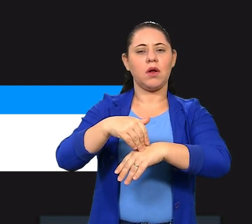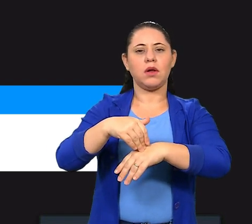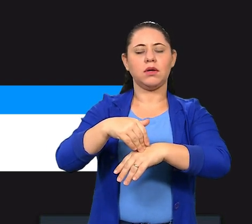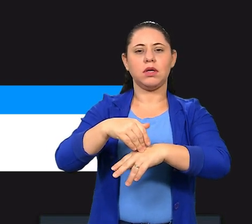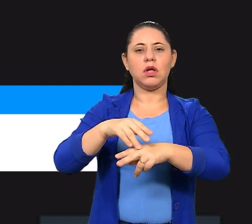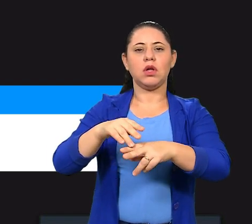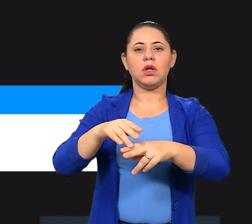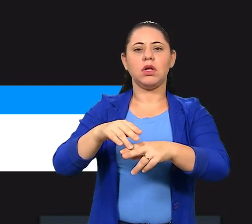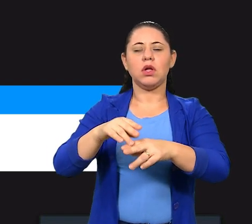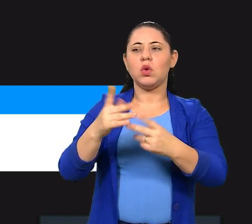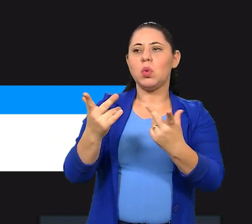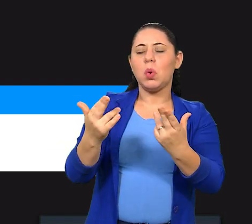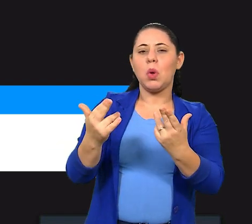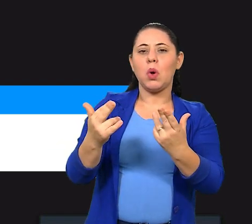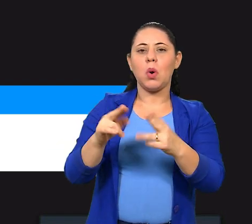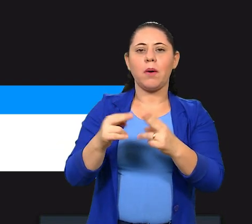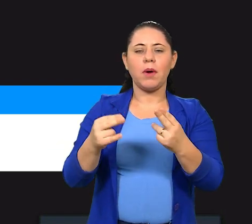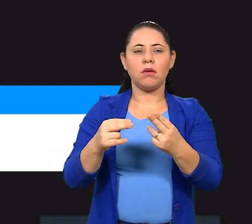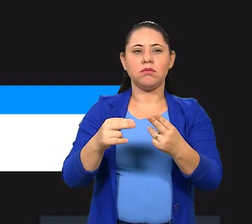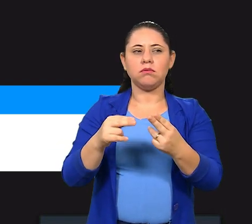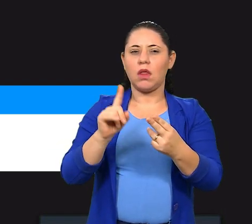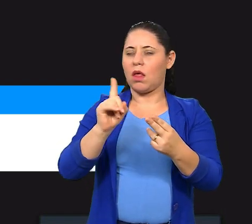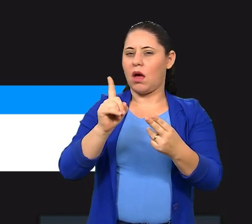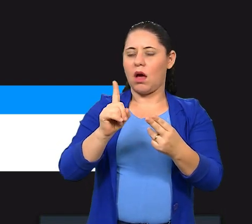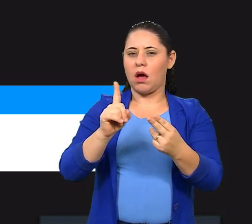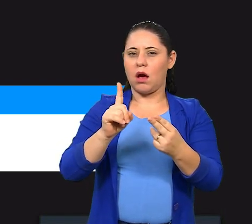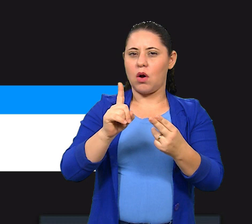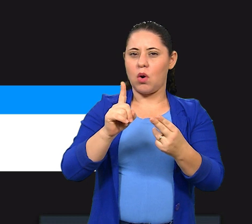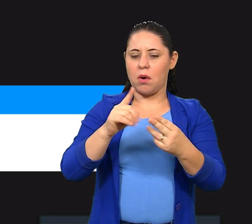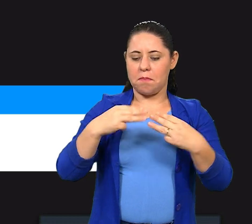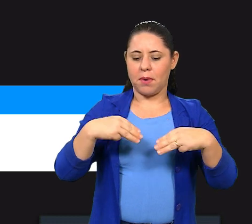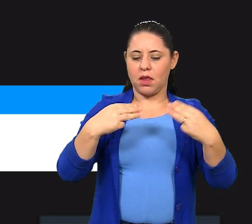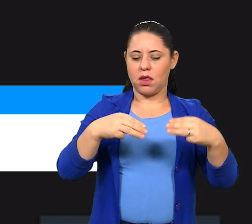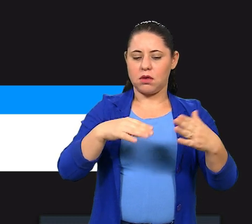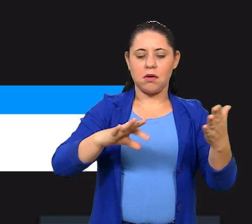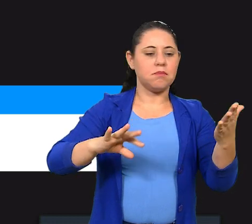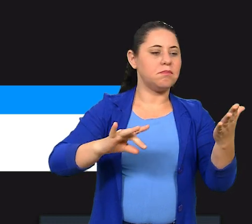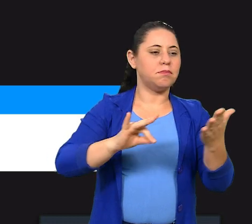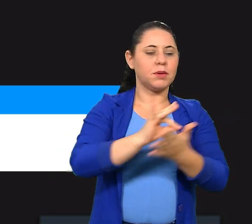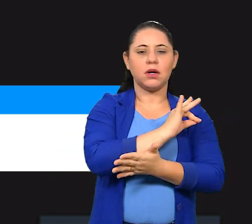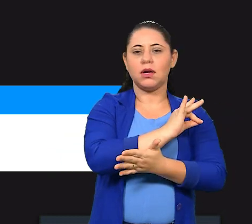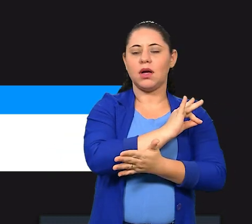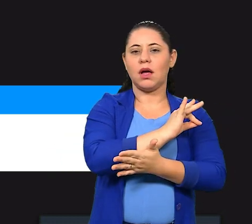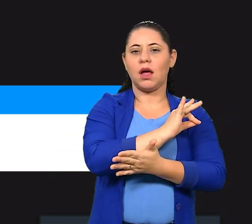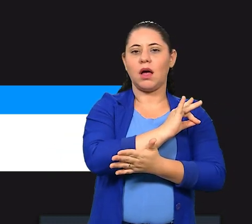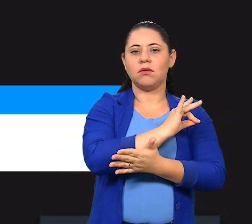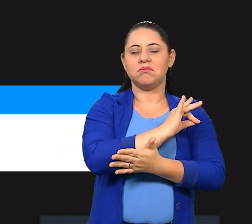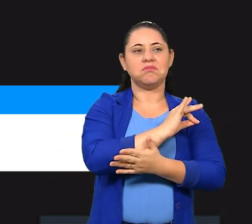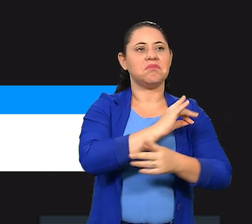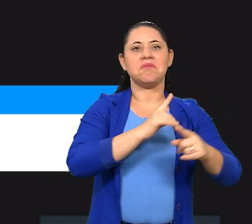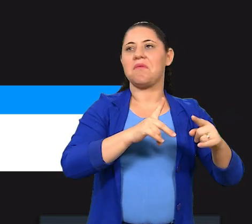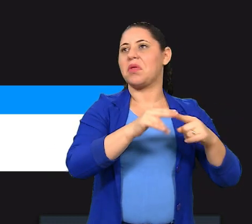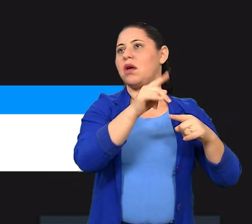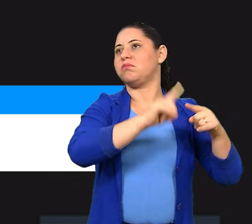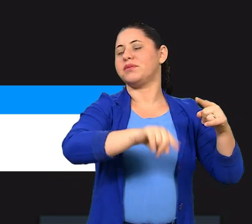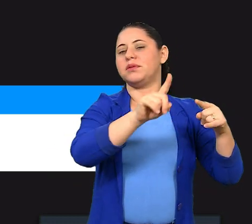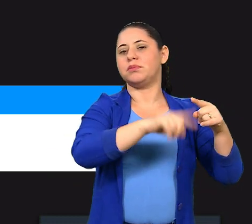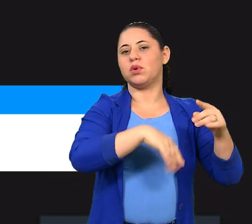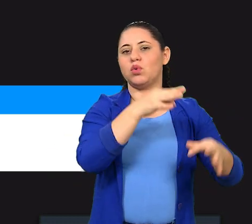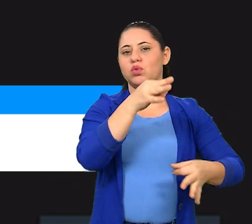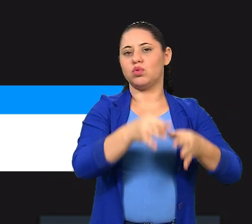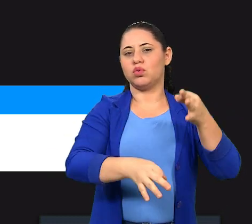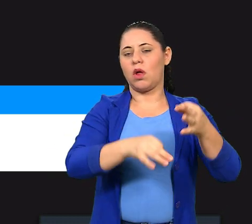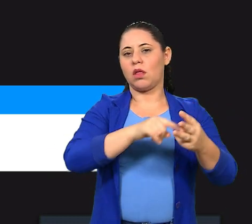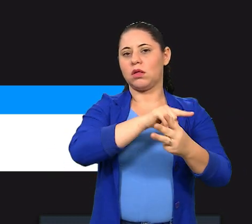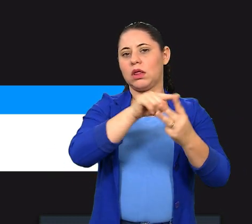Lula nunca foi dissolvido em Instância nenhuma como ele disse ele simplesmente uma canetada